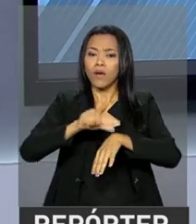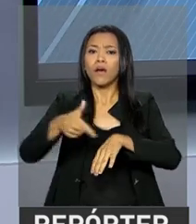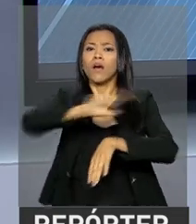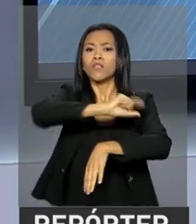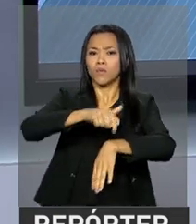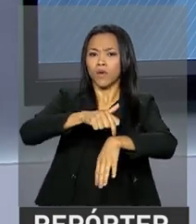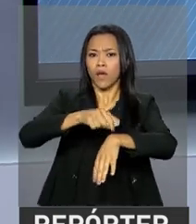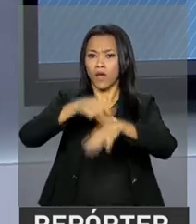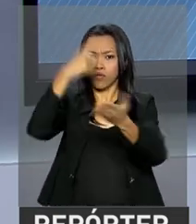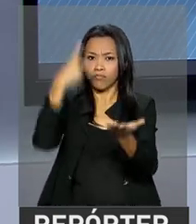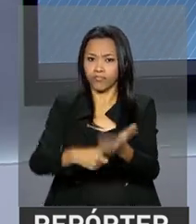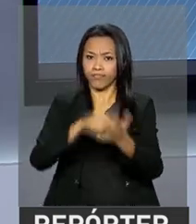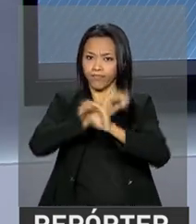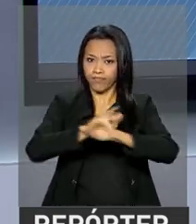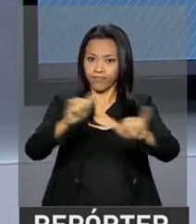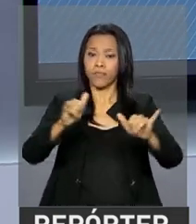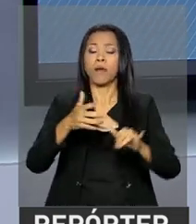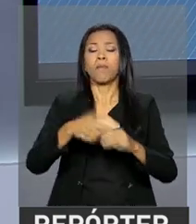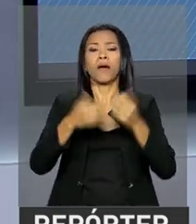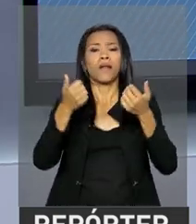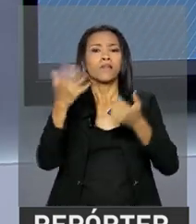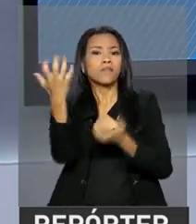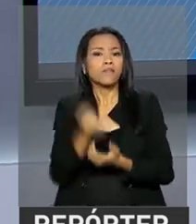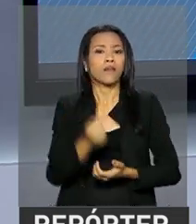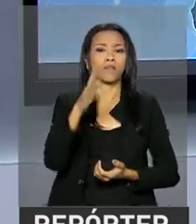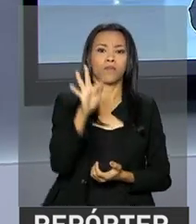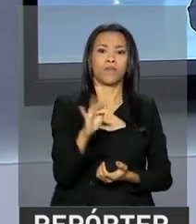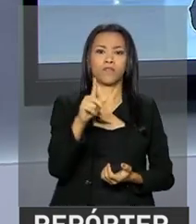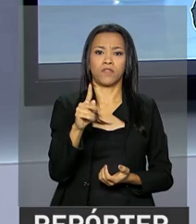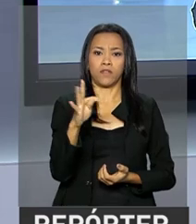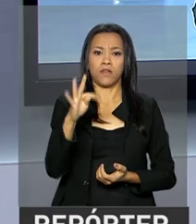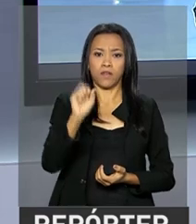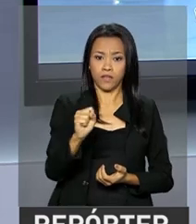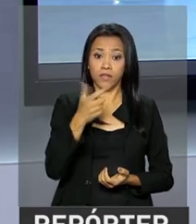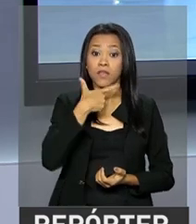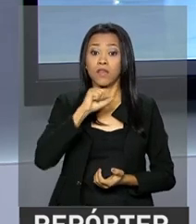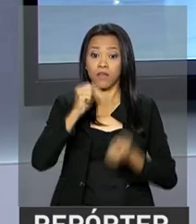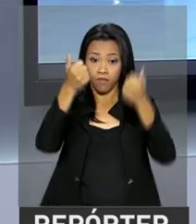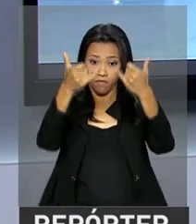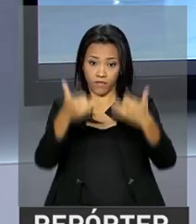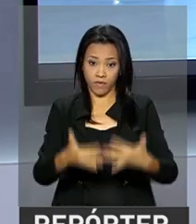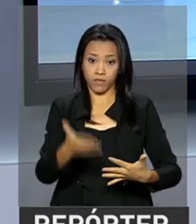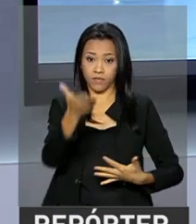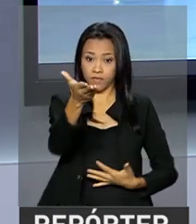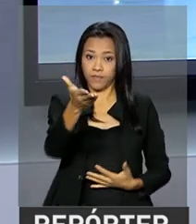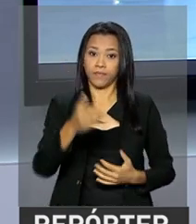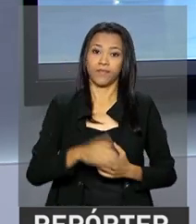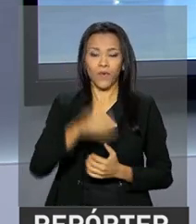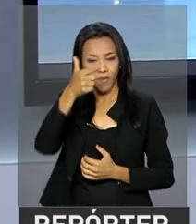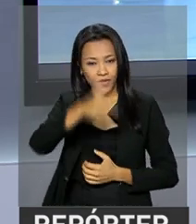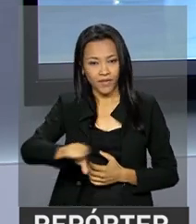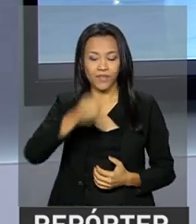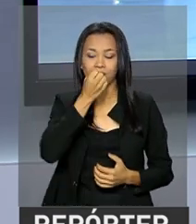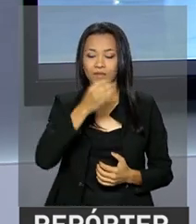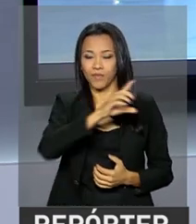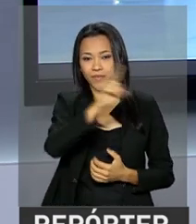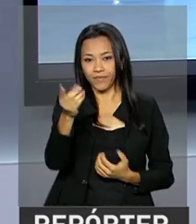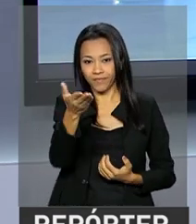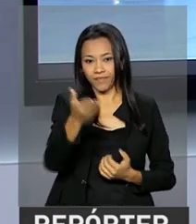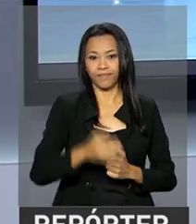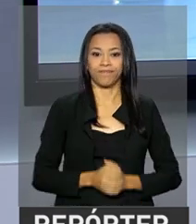FGTS nativo. E quem tem as informações ao vivo pra gente é a Mara Kenup. Oi, Mara, mais uma vez bom dia para